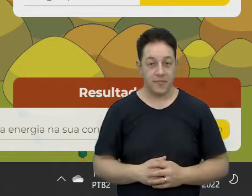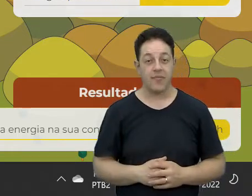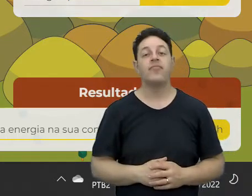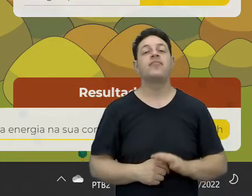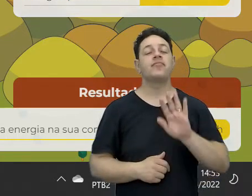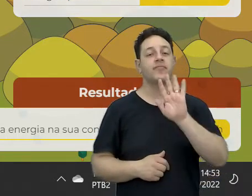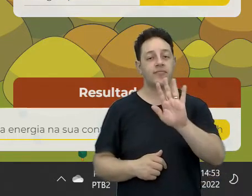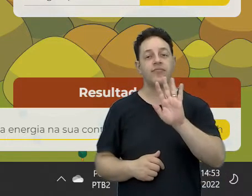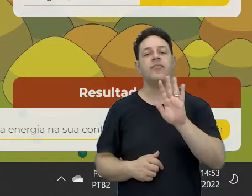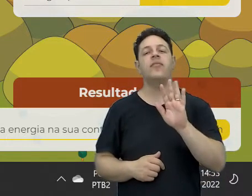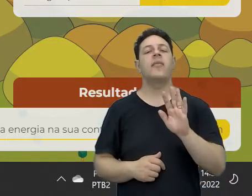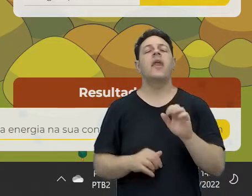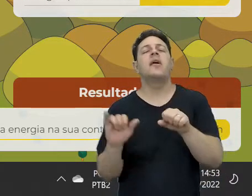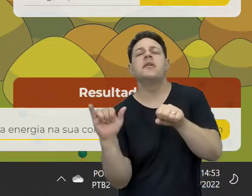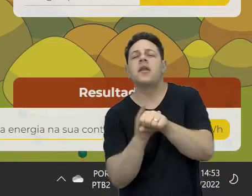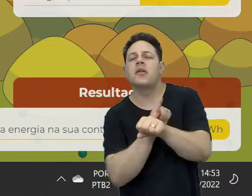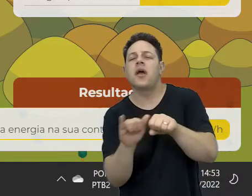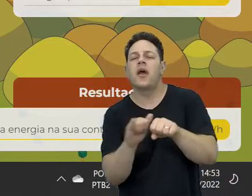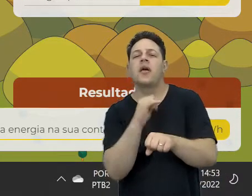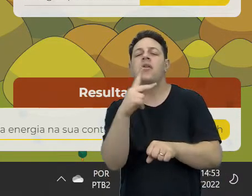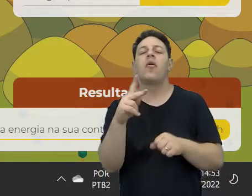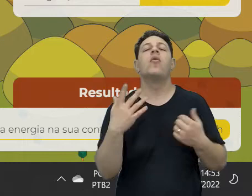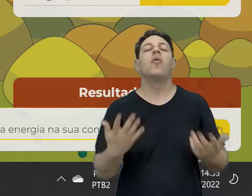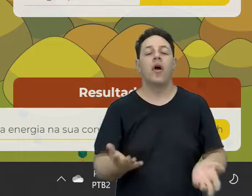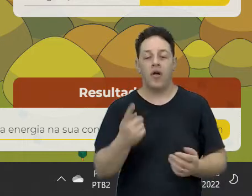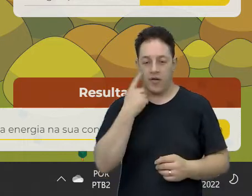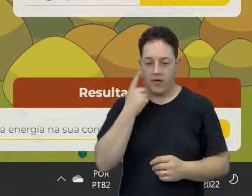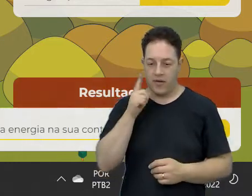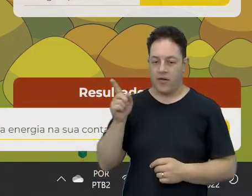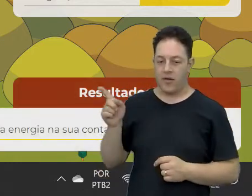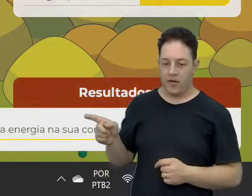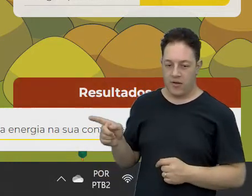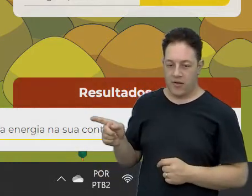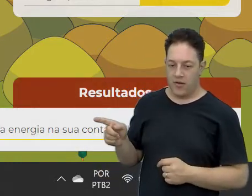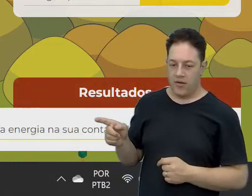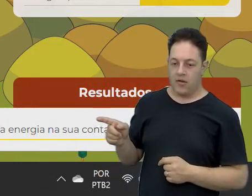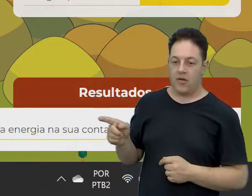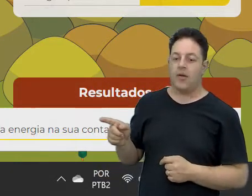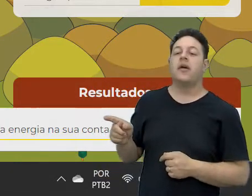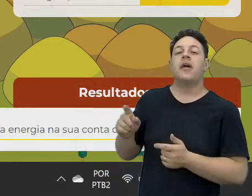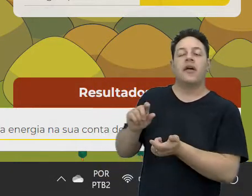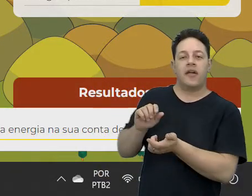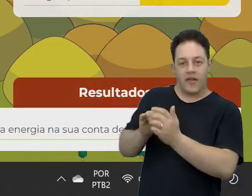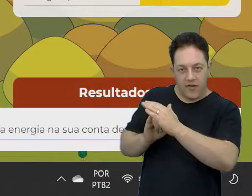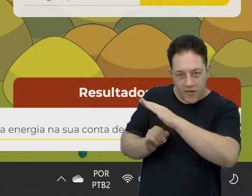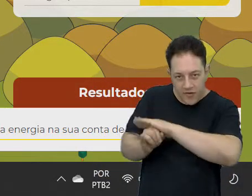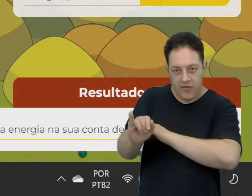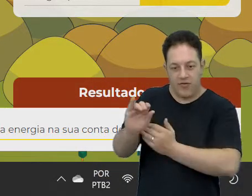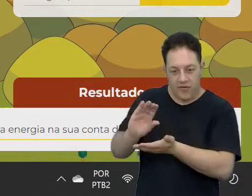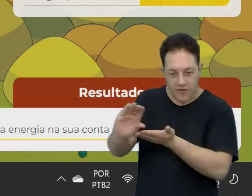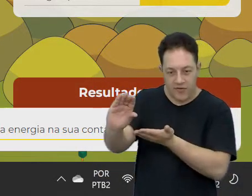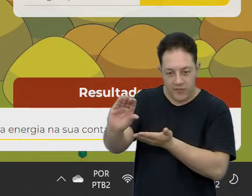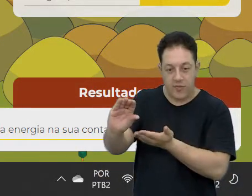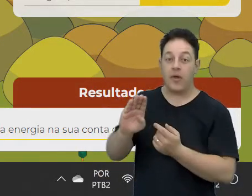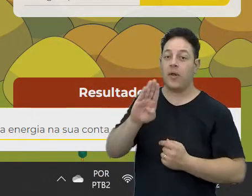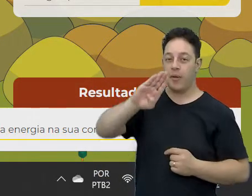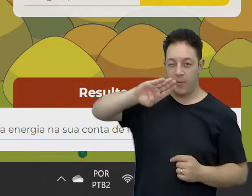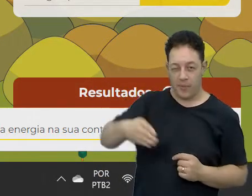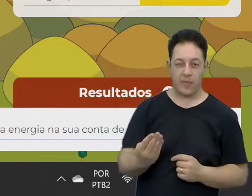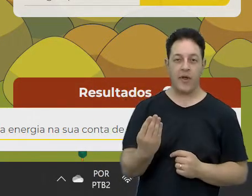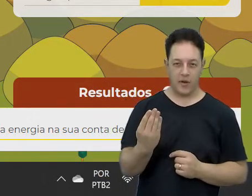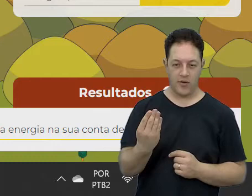Então vamos, qual a estratégia que você teria? Ali embaixo está escrito assim, investimentos. Tá, em bilhões. Em